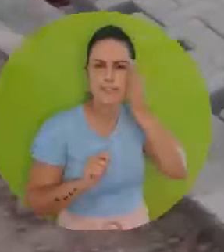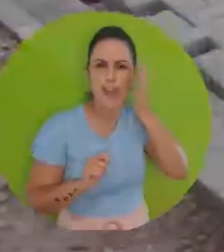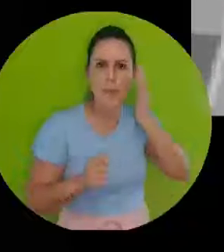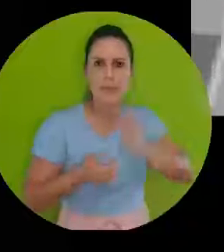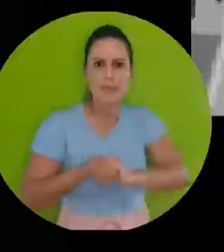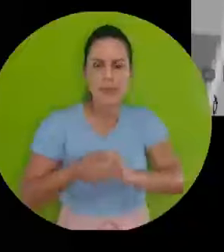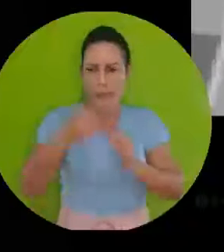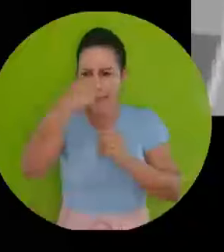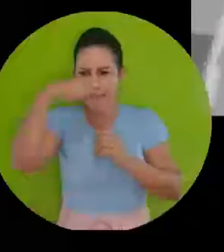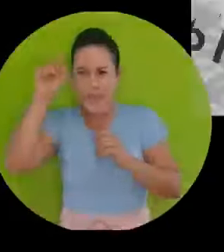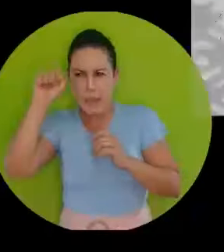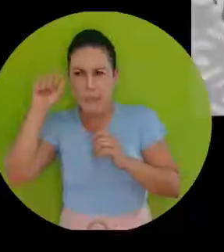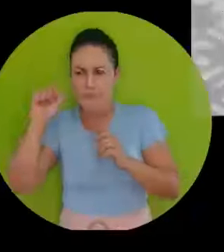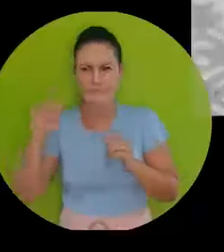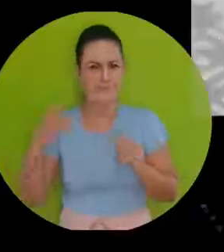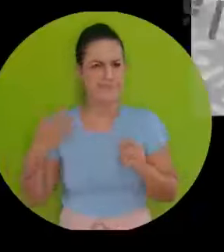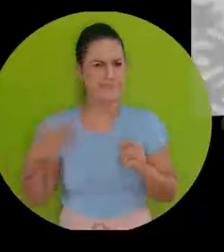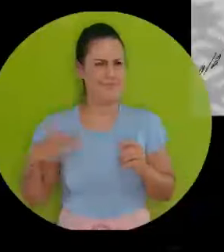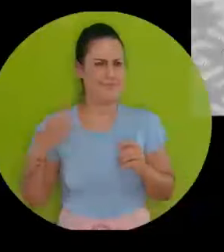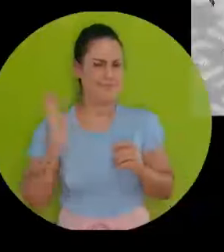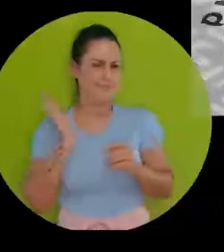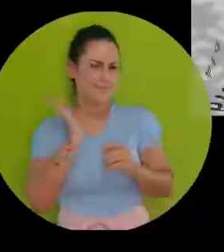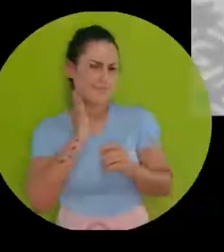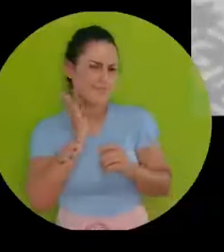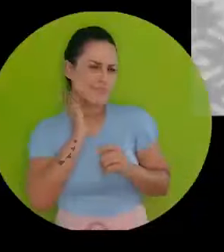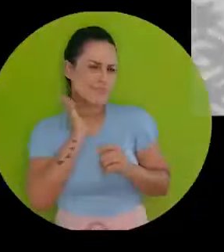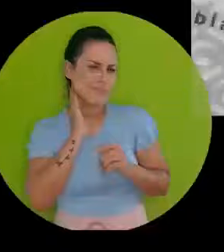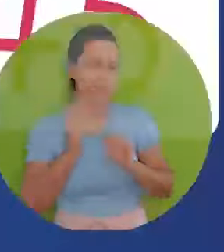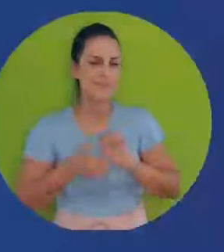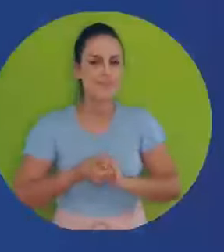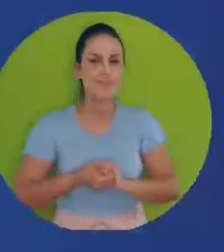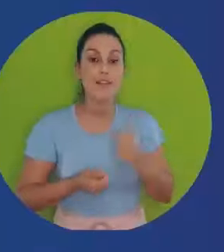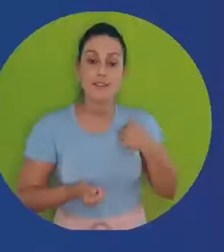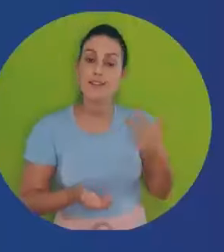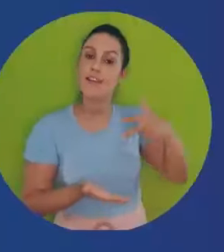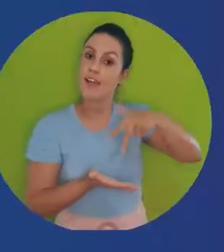faz. Arnaldinho, tadinho, só blá blá blá.